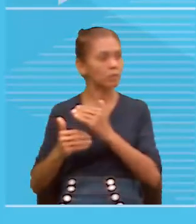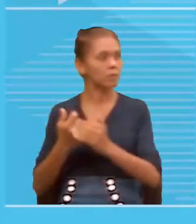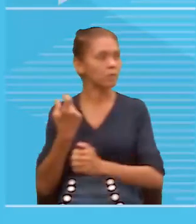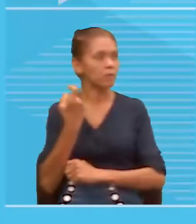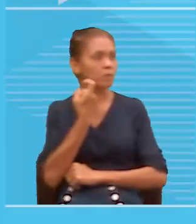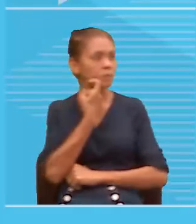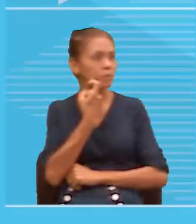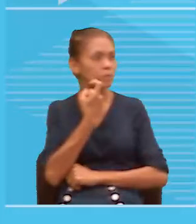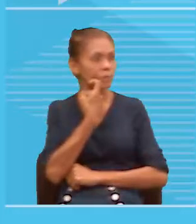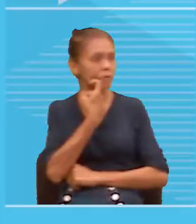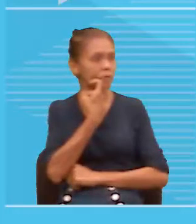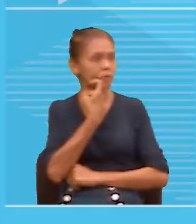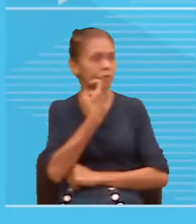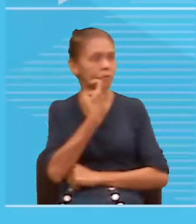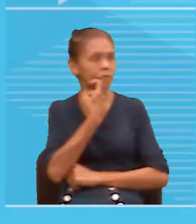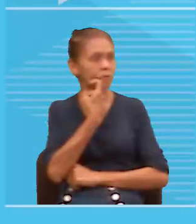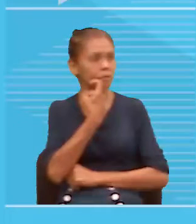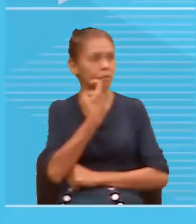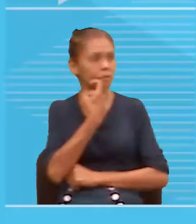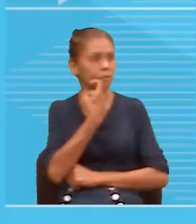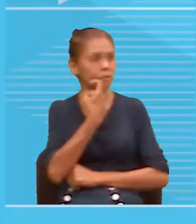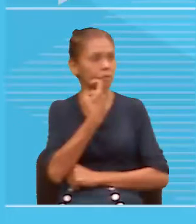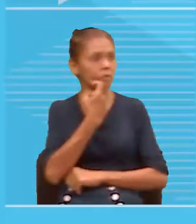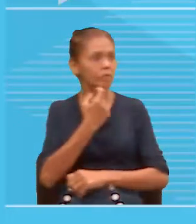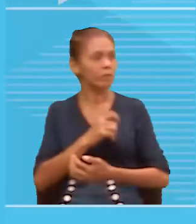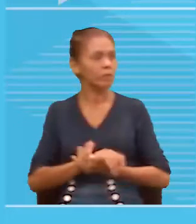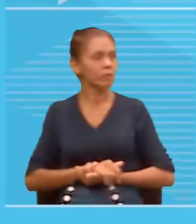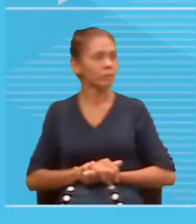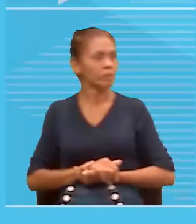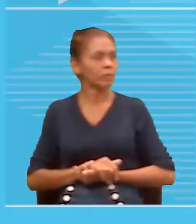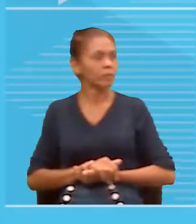d'água nós temos os peixes pulmonados